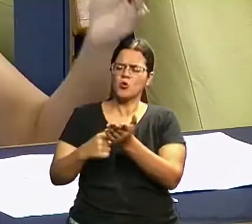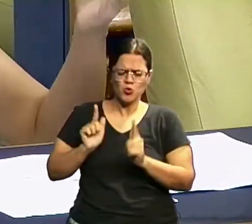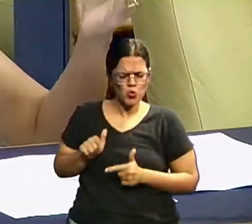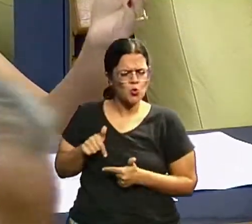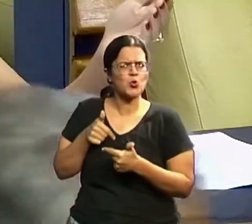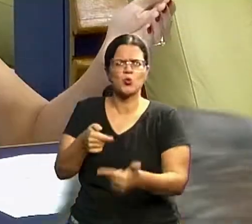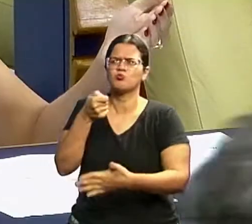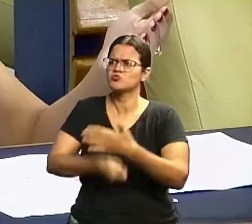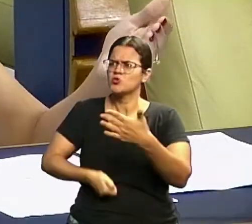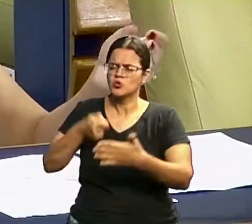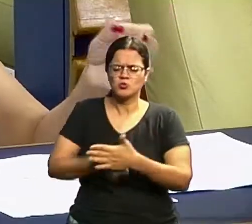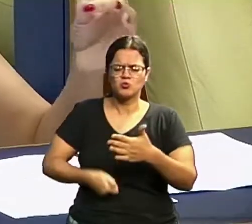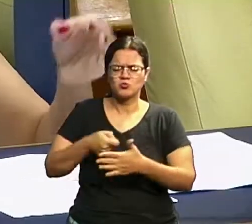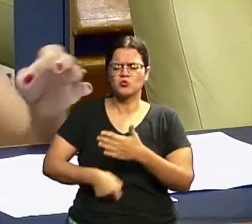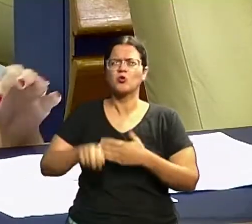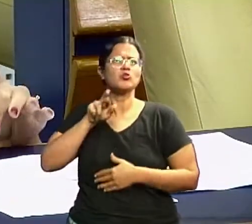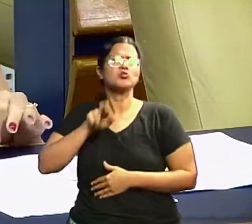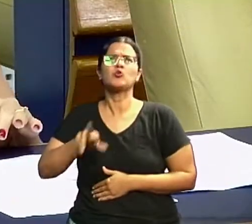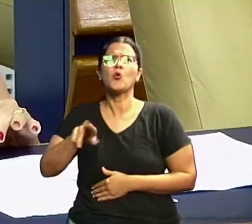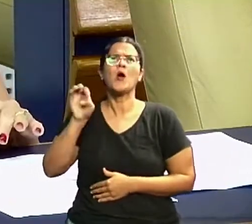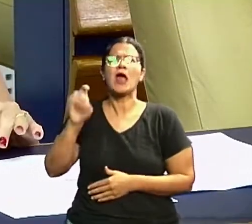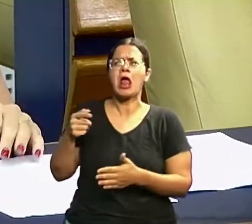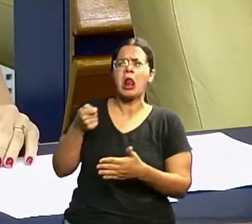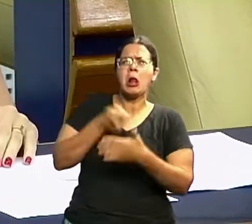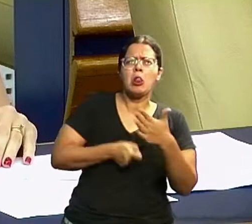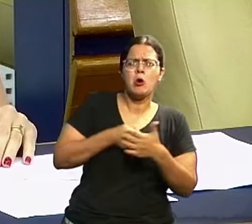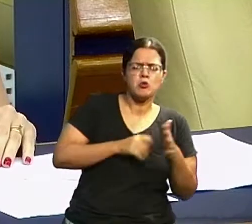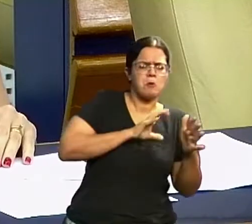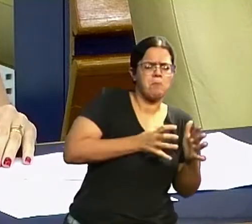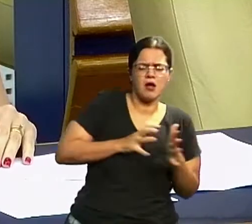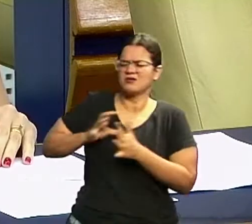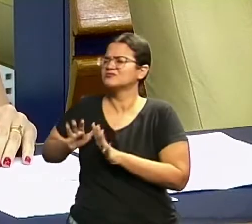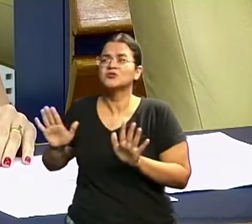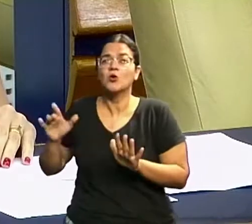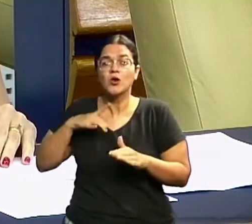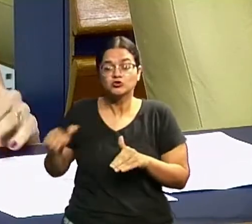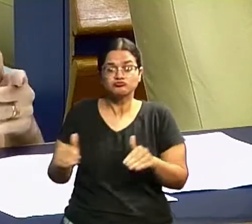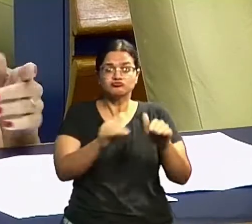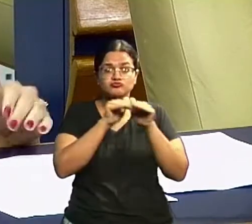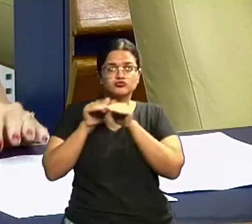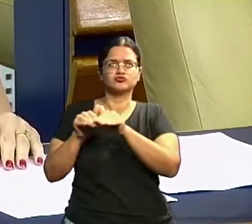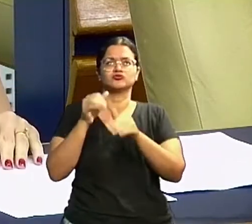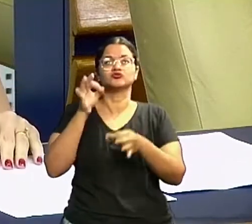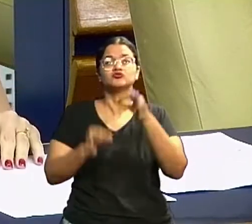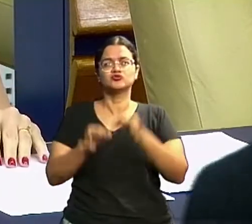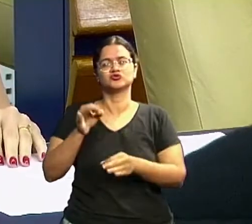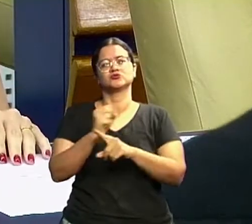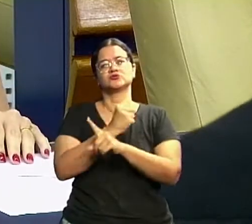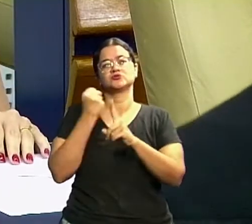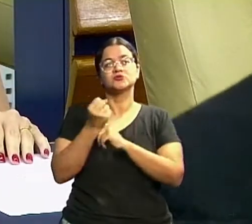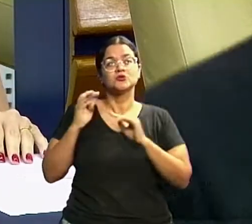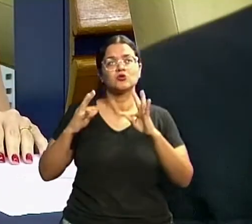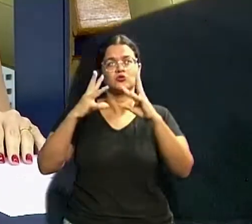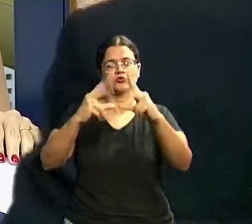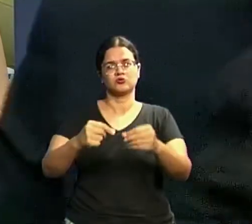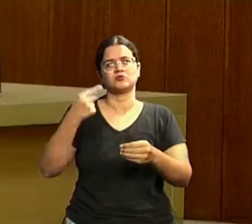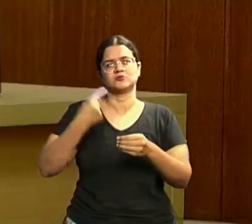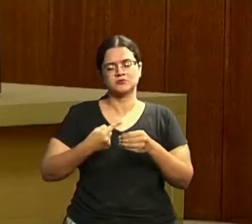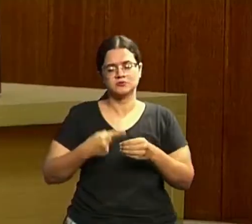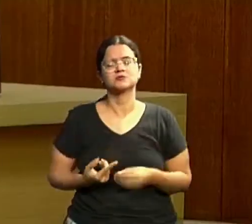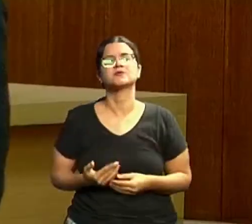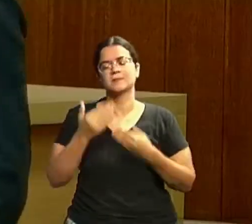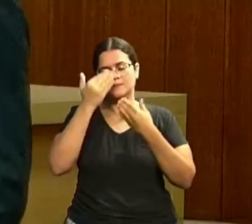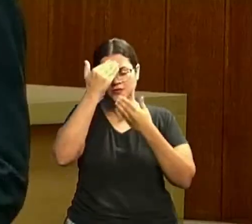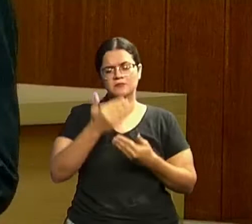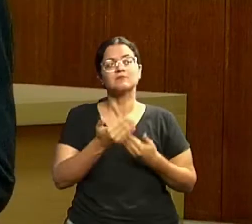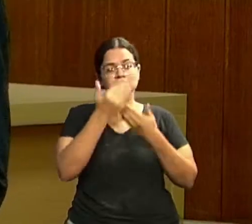Não é uma luta de ideologia, mas sim justiça social para a nossa cidade. Muito obrigada. Obrigado,